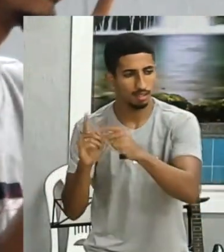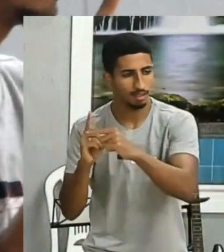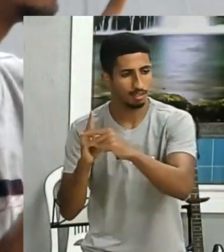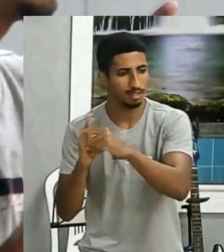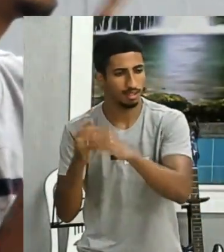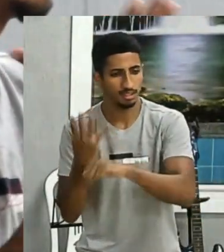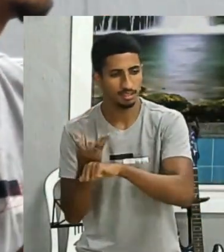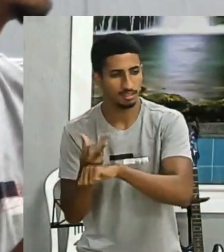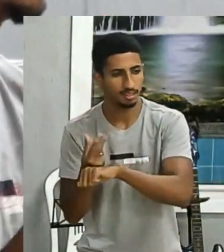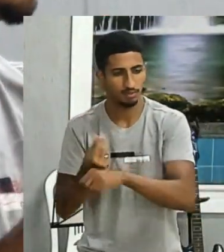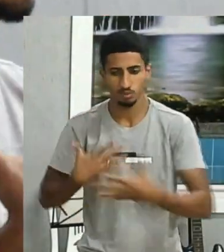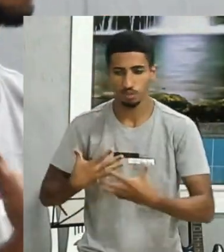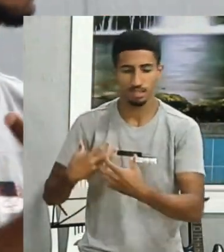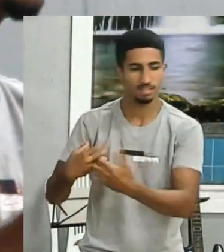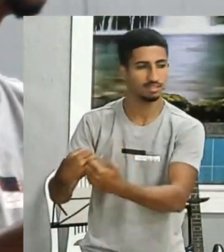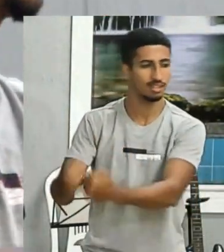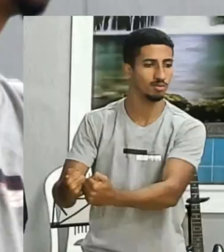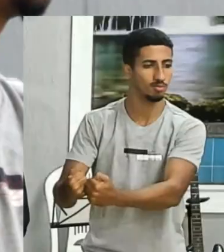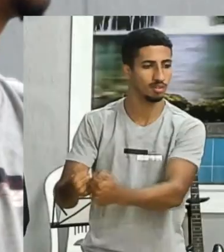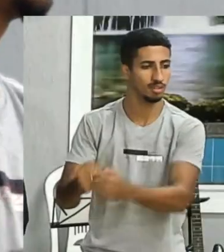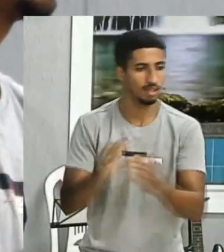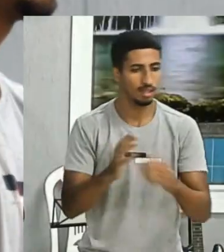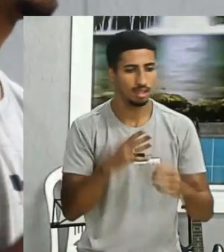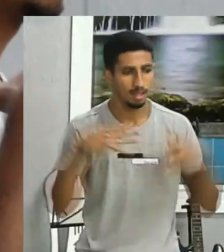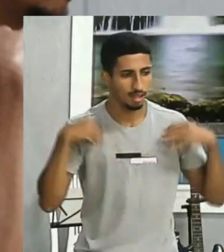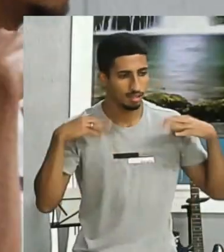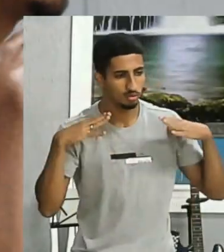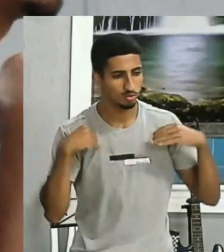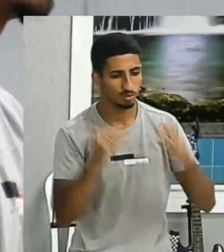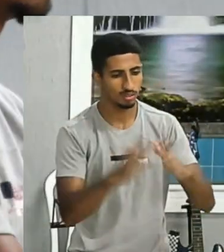esses anjos são 7 anjos de fato.